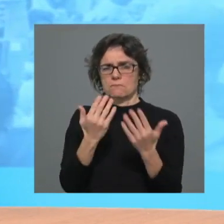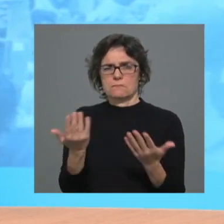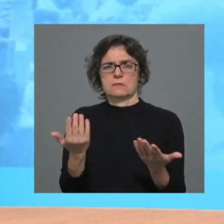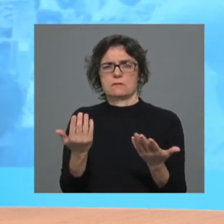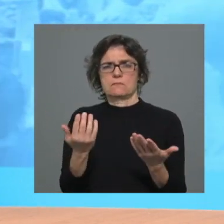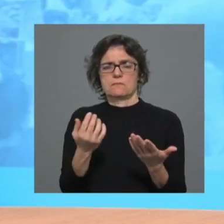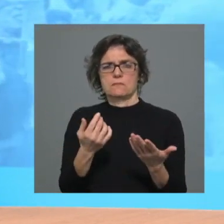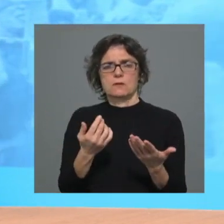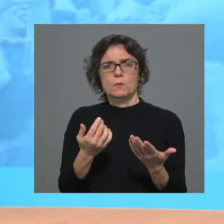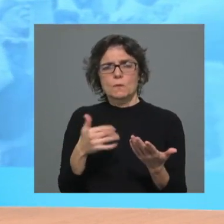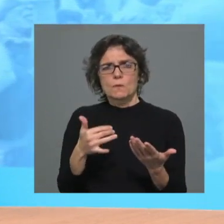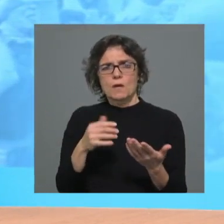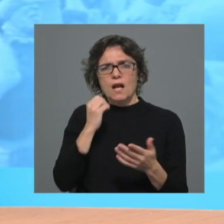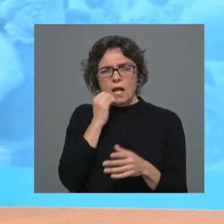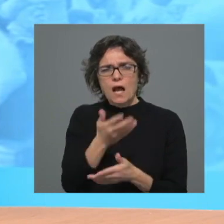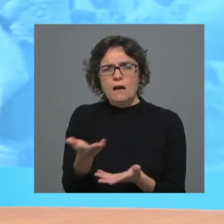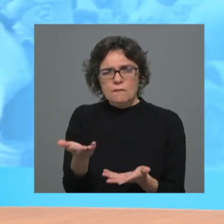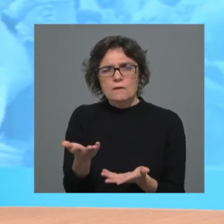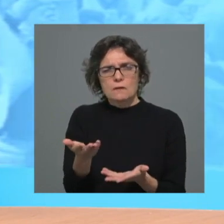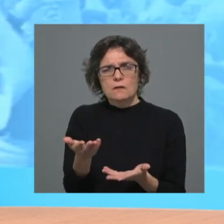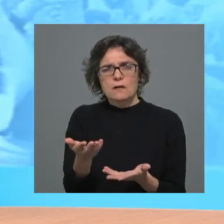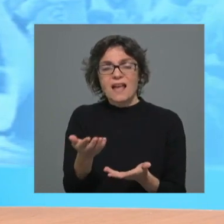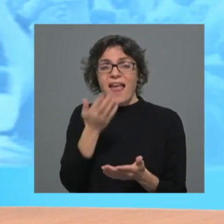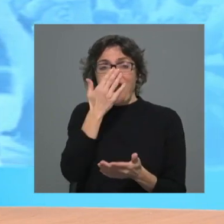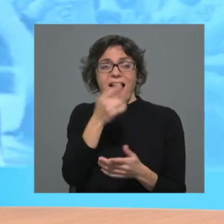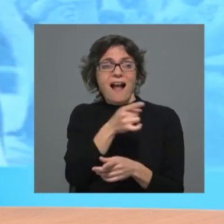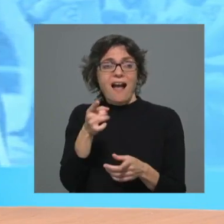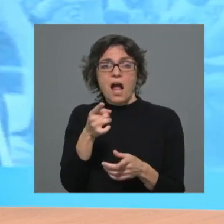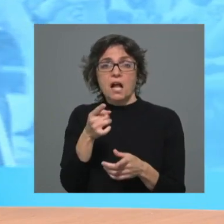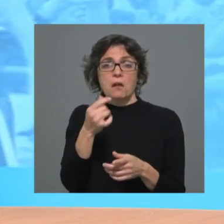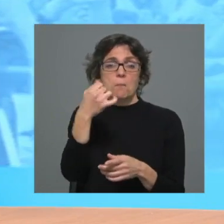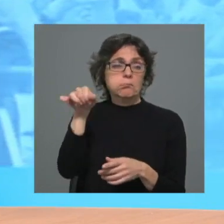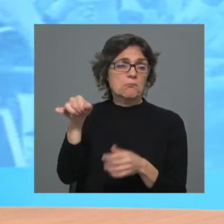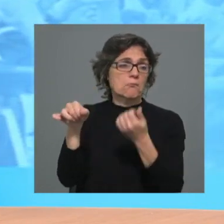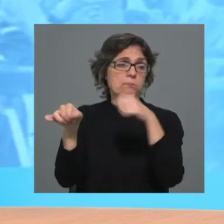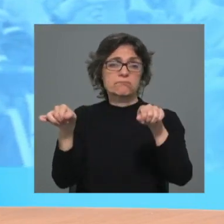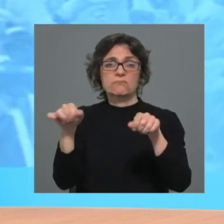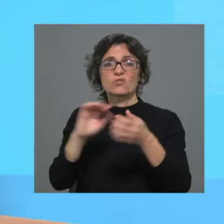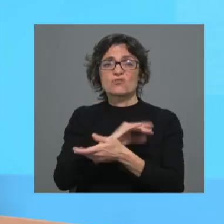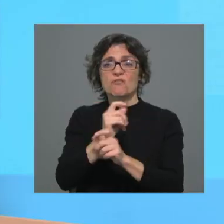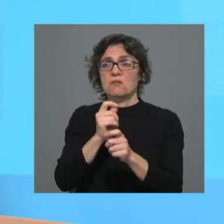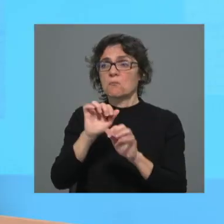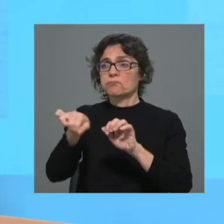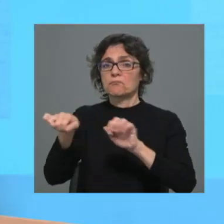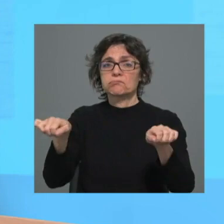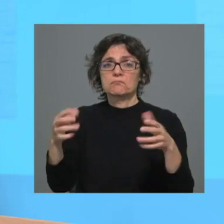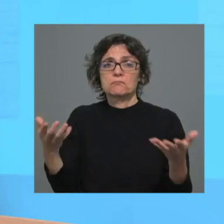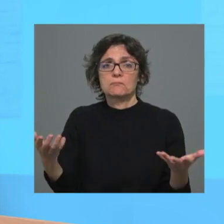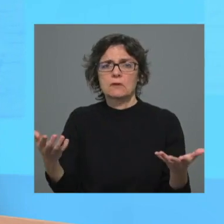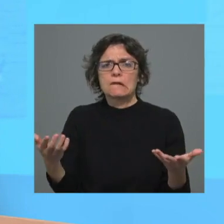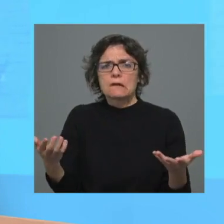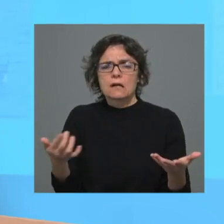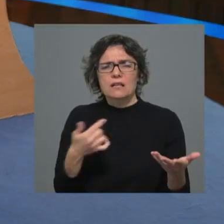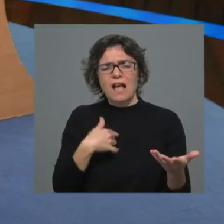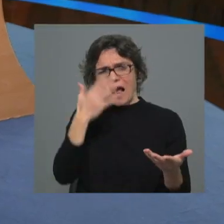tem acontecido, como tu dizes, com absoluta indiferença dos mídias ocidentais, sobretudo. E, ao que parece, os mídias ocidentais podiam